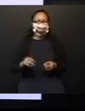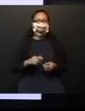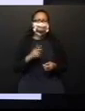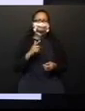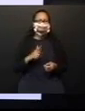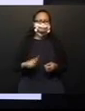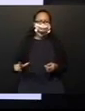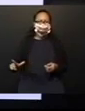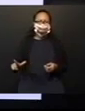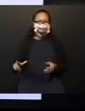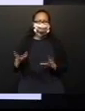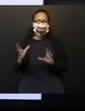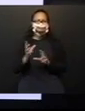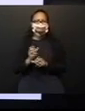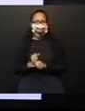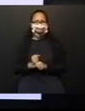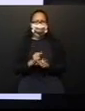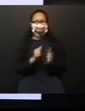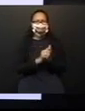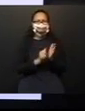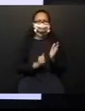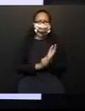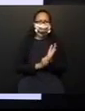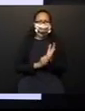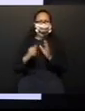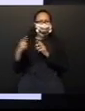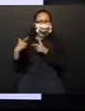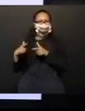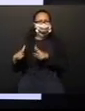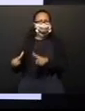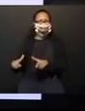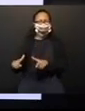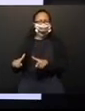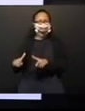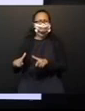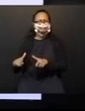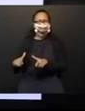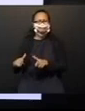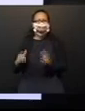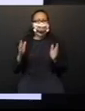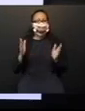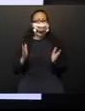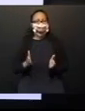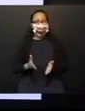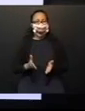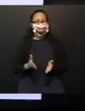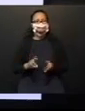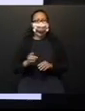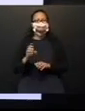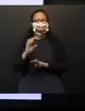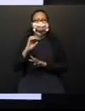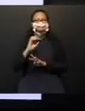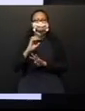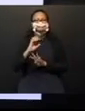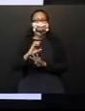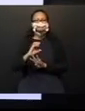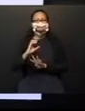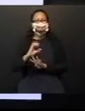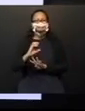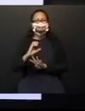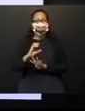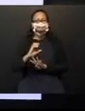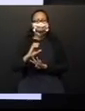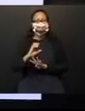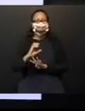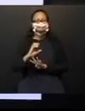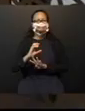de uma soma do algoritmo convencional, só que a gente agora vai entrar na centena. Anterior e até